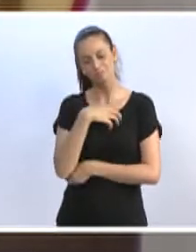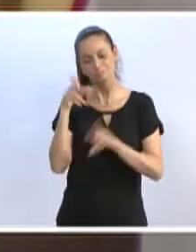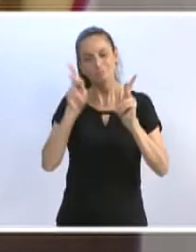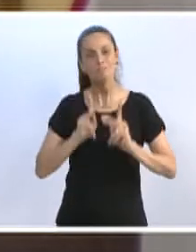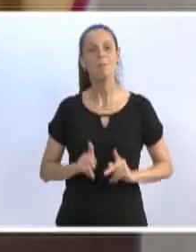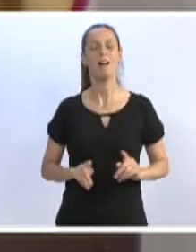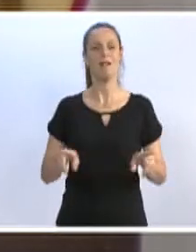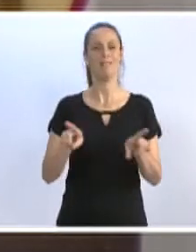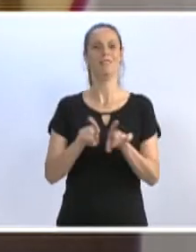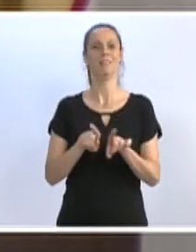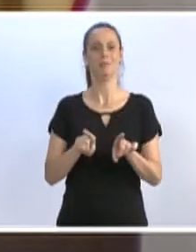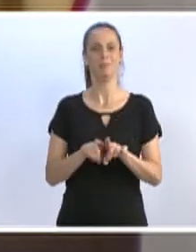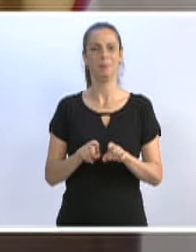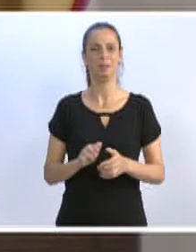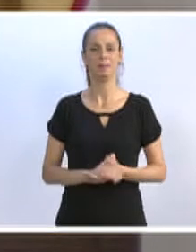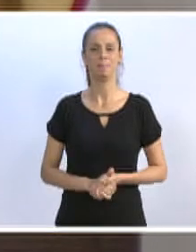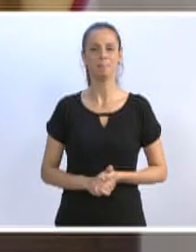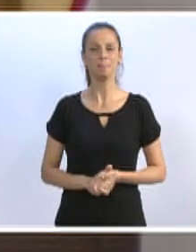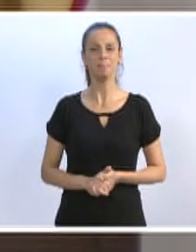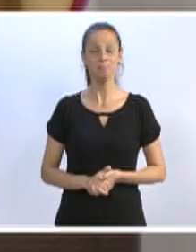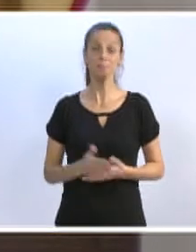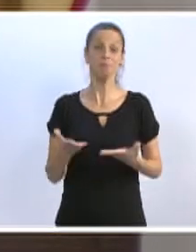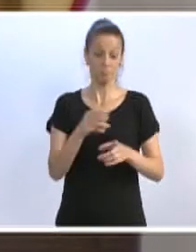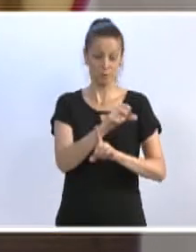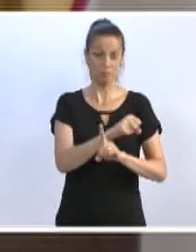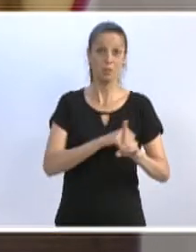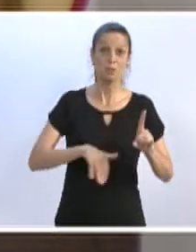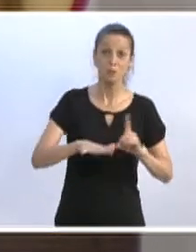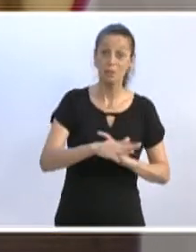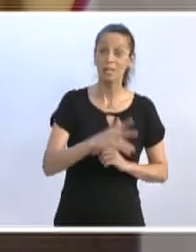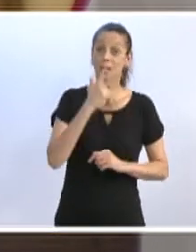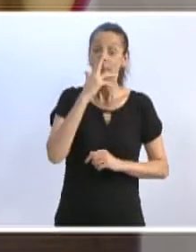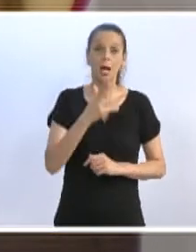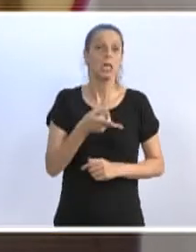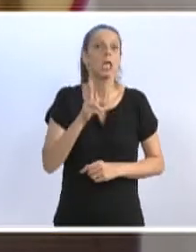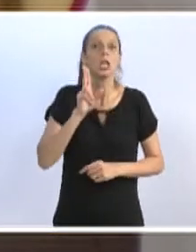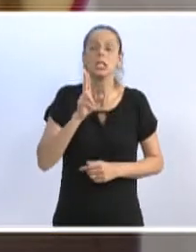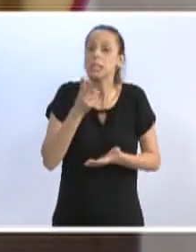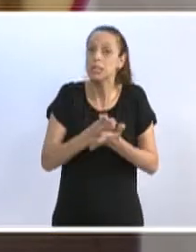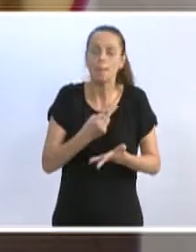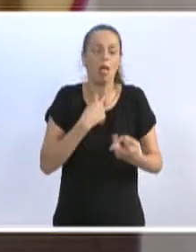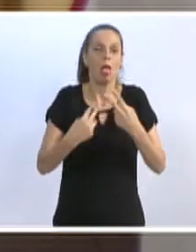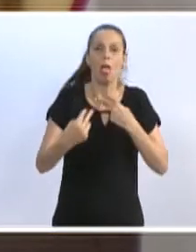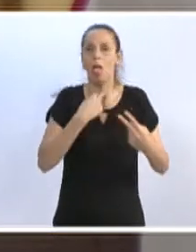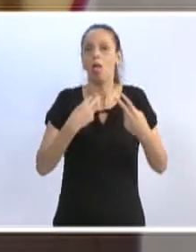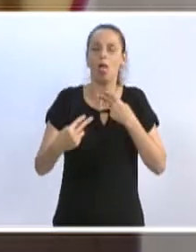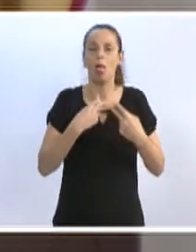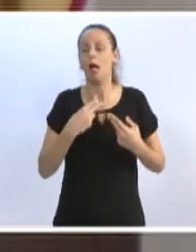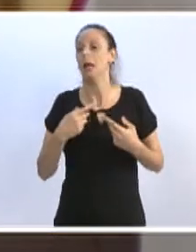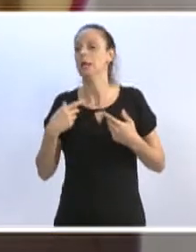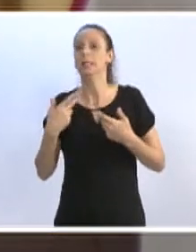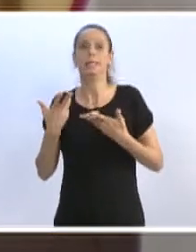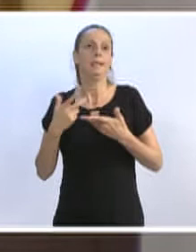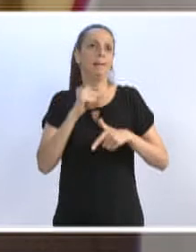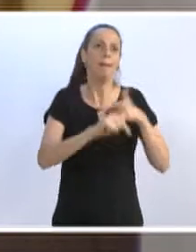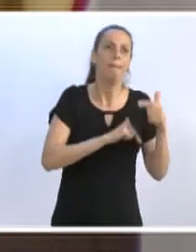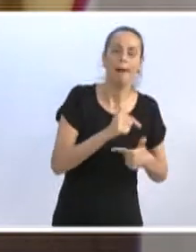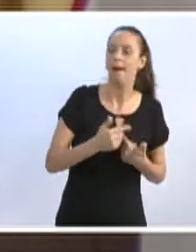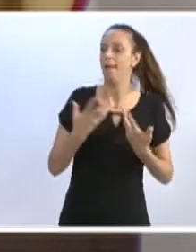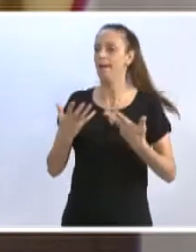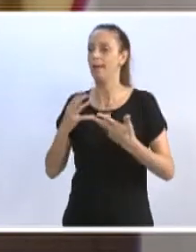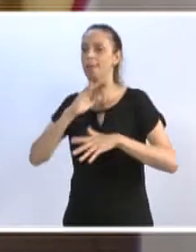e paz. Somos uma sociedade que corre, que busca, que quer